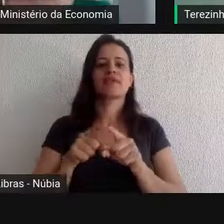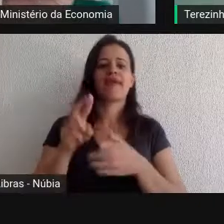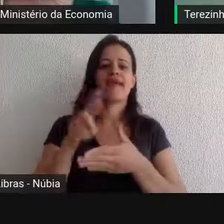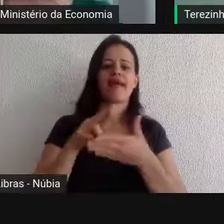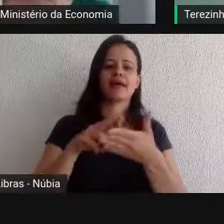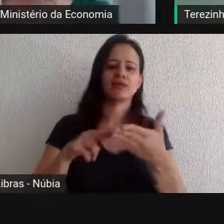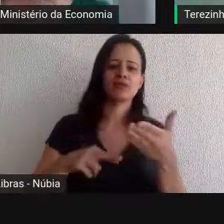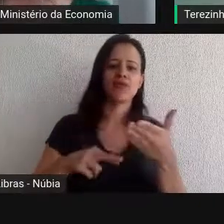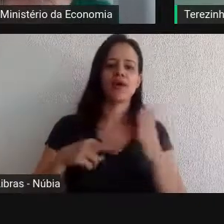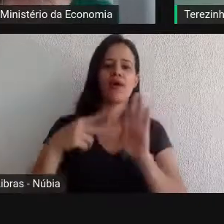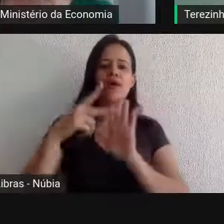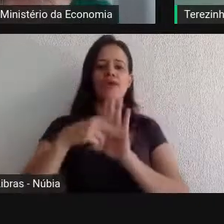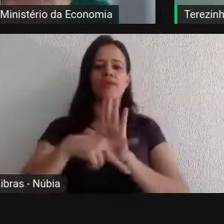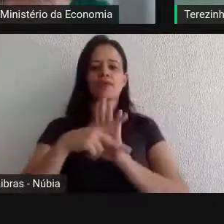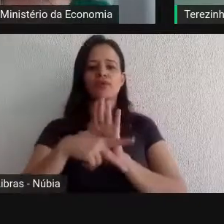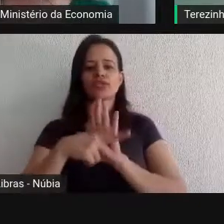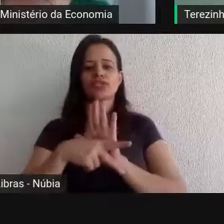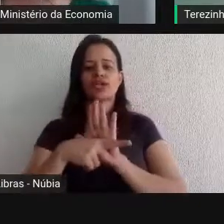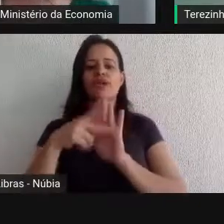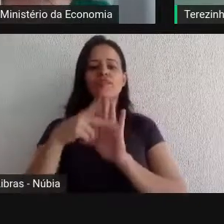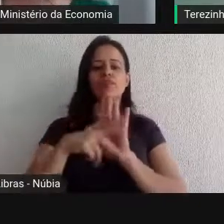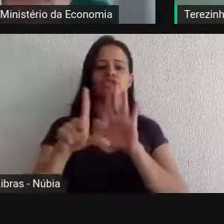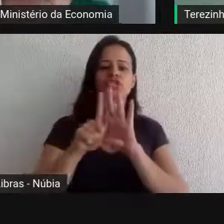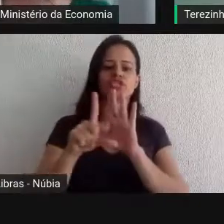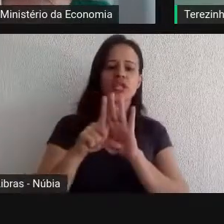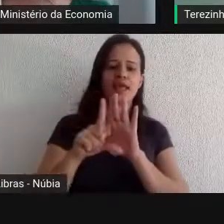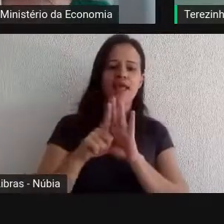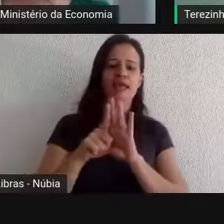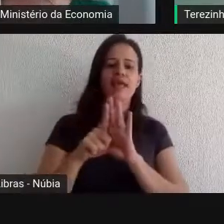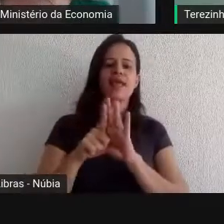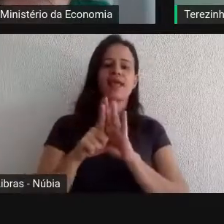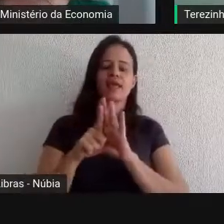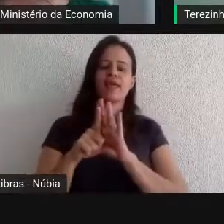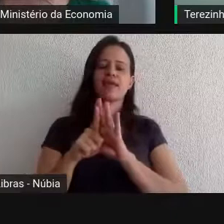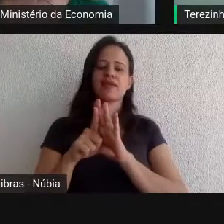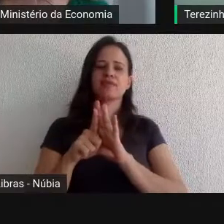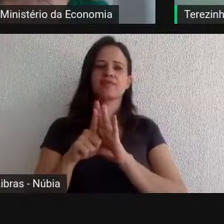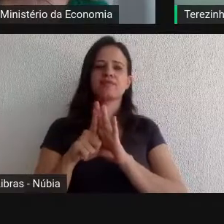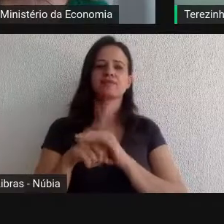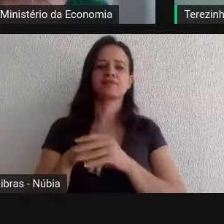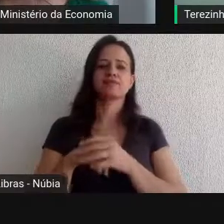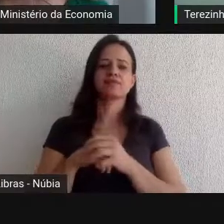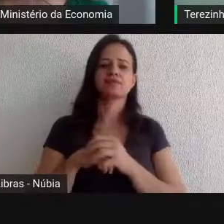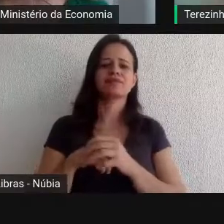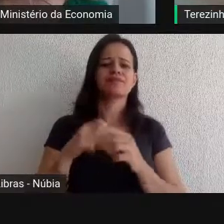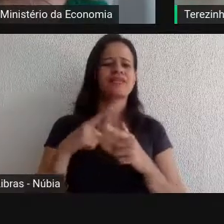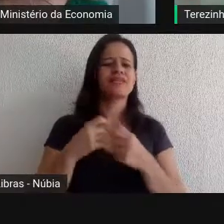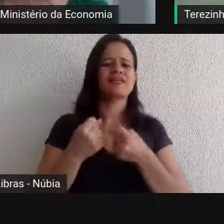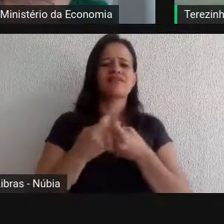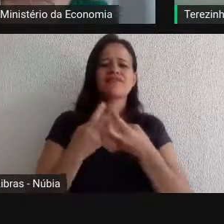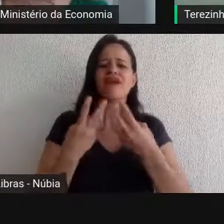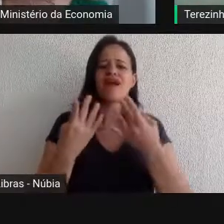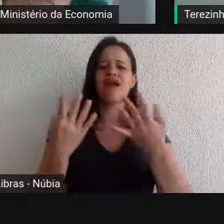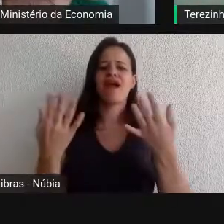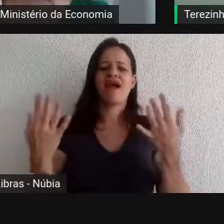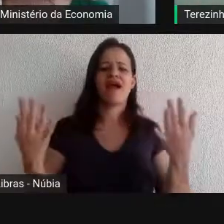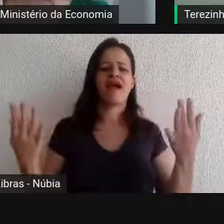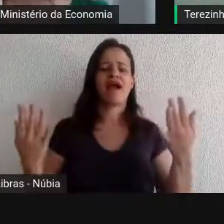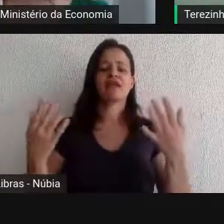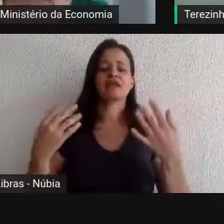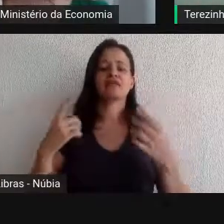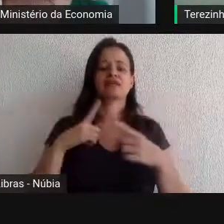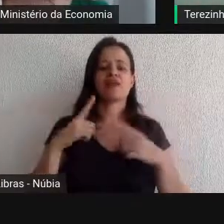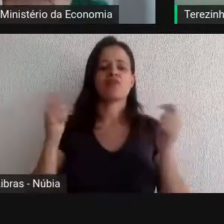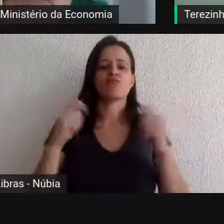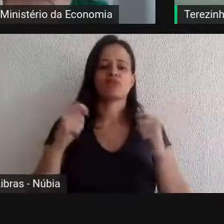um projeto de lei, né? E várias outras possibilidades,